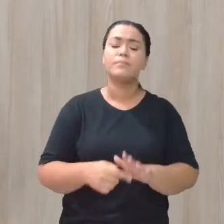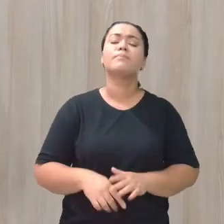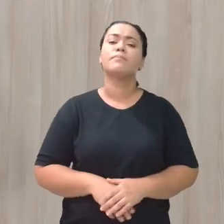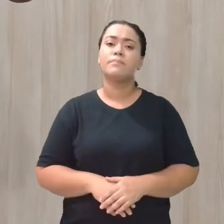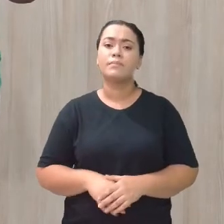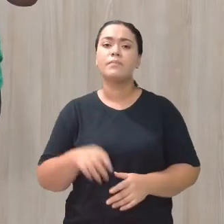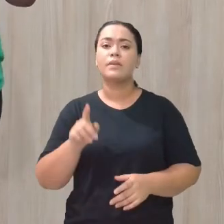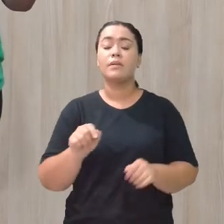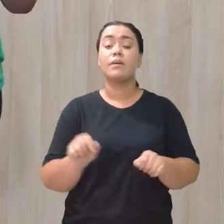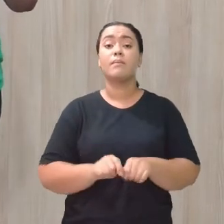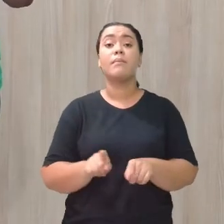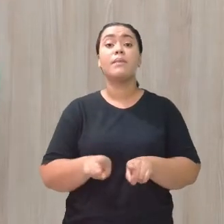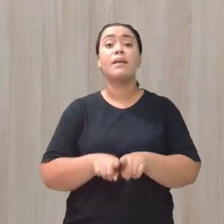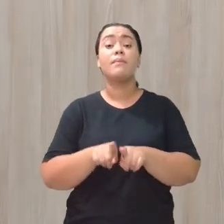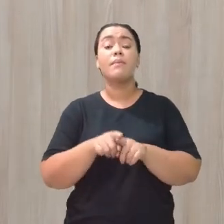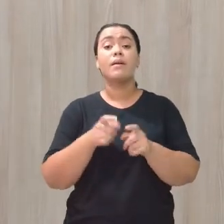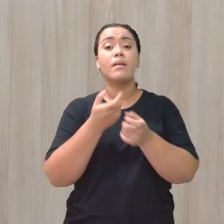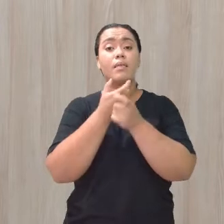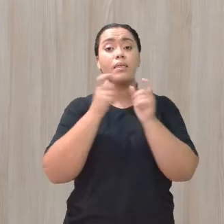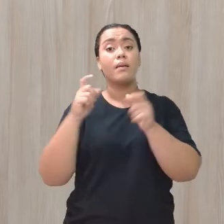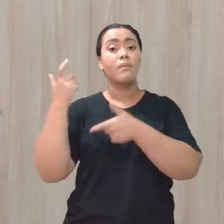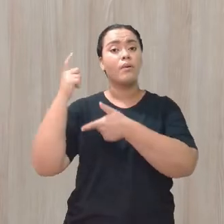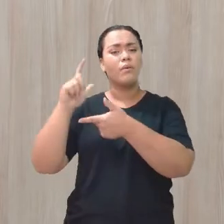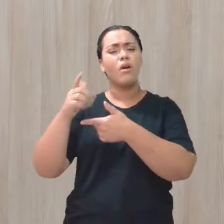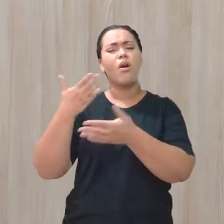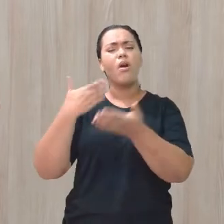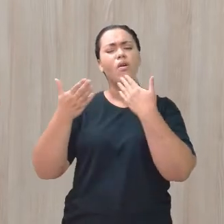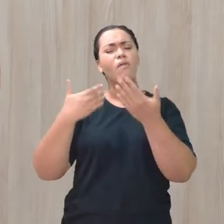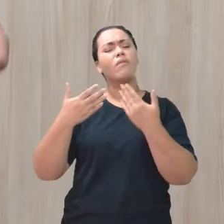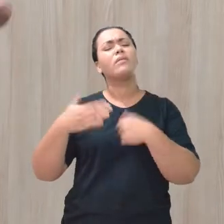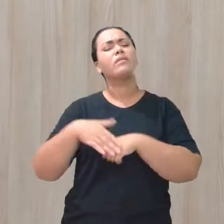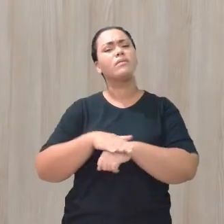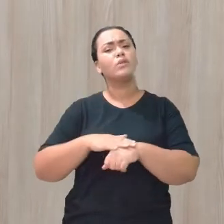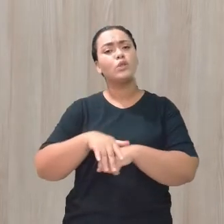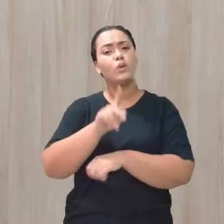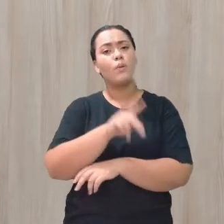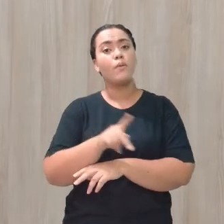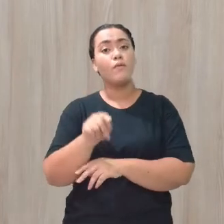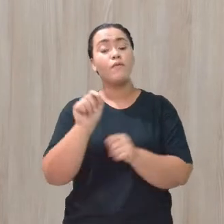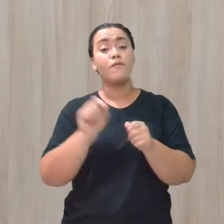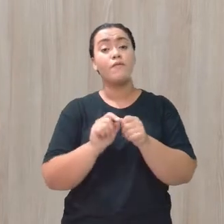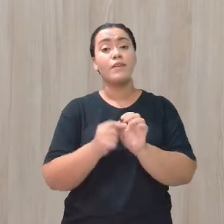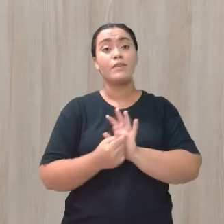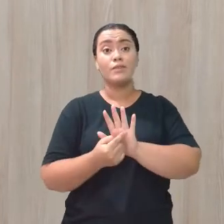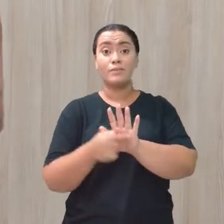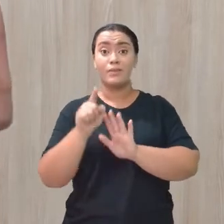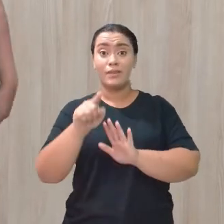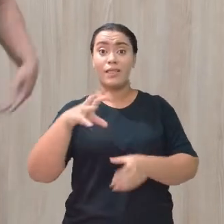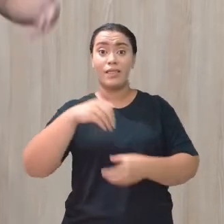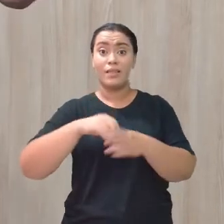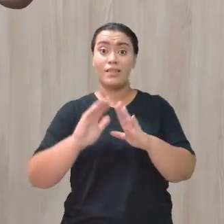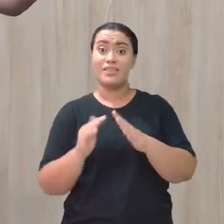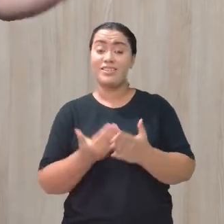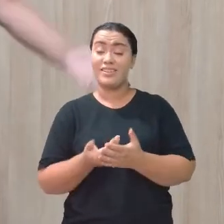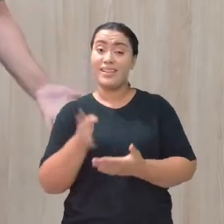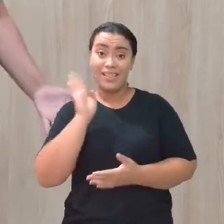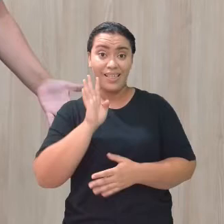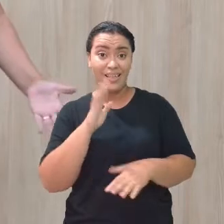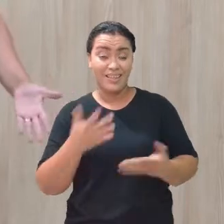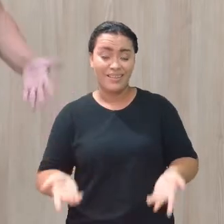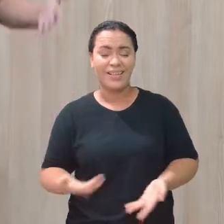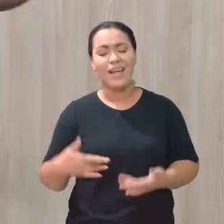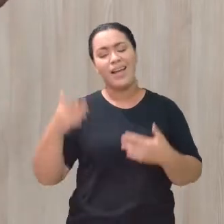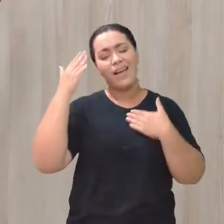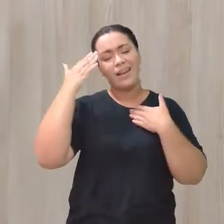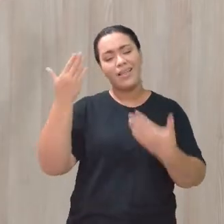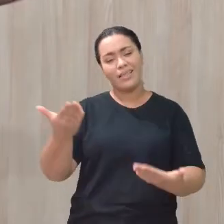exposição, pegue o ditado popular e converse com sua professora e seu professor para fazer uma exposição na sua escola. Vê que legal. Agradeço de